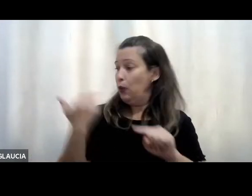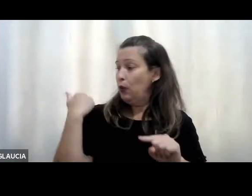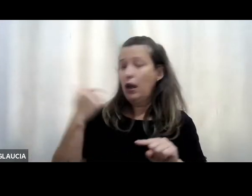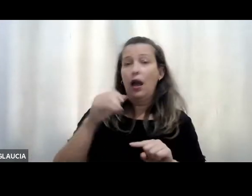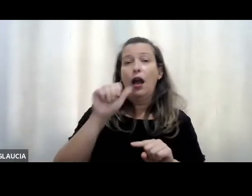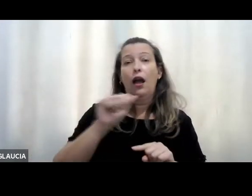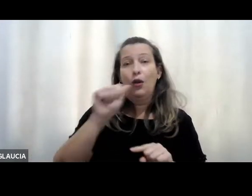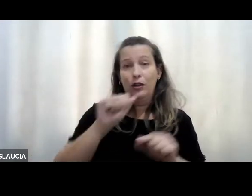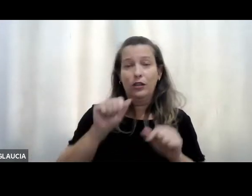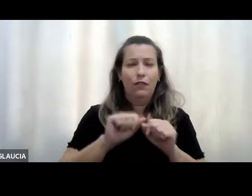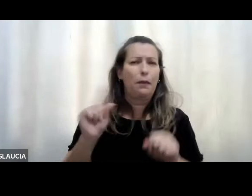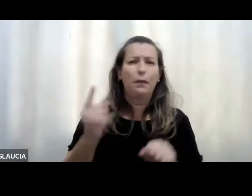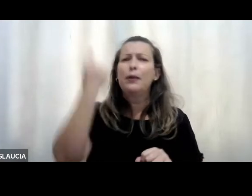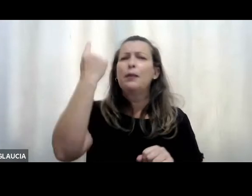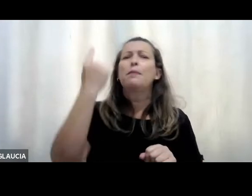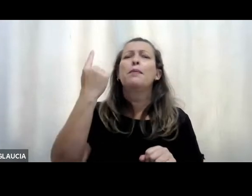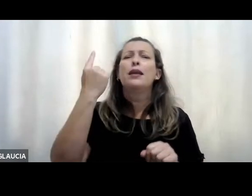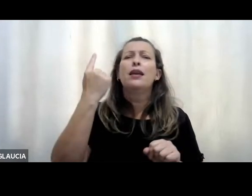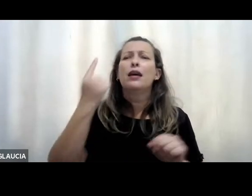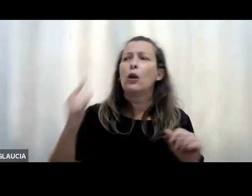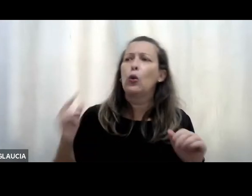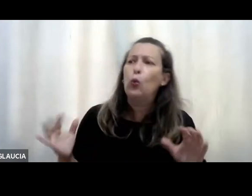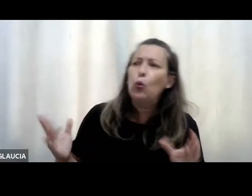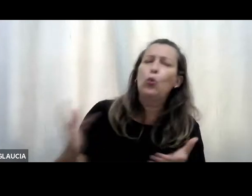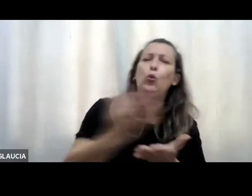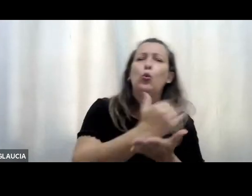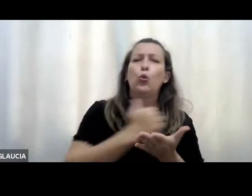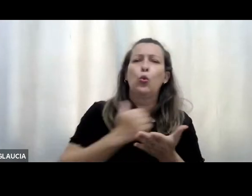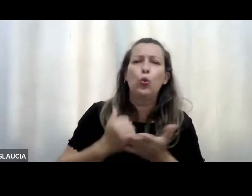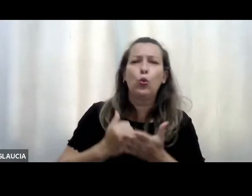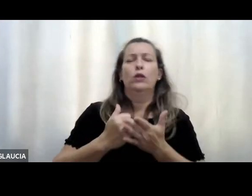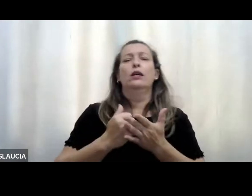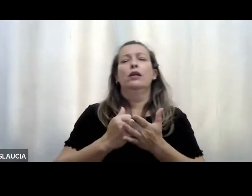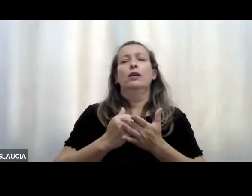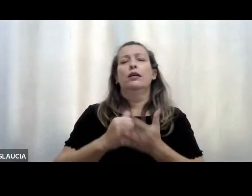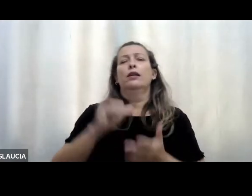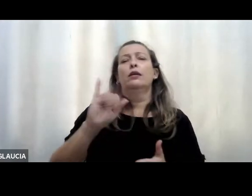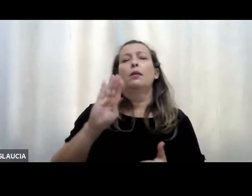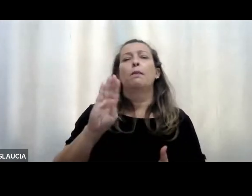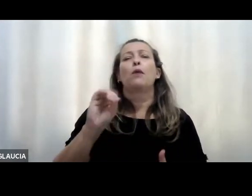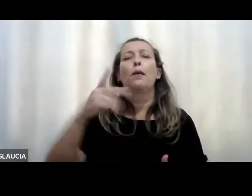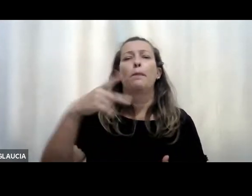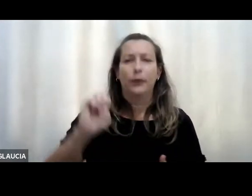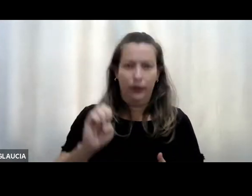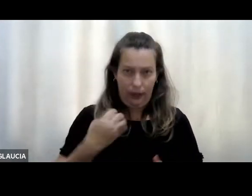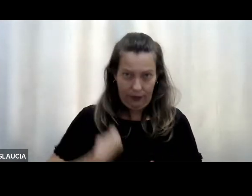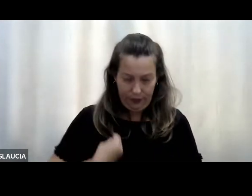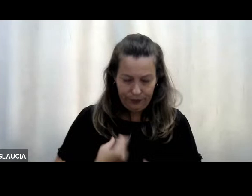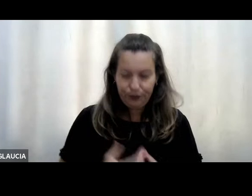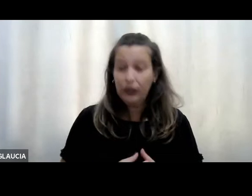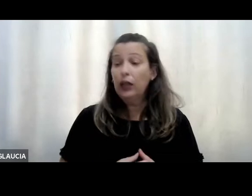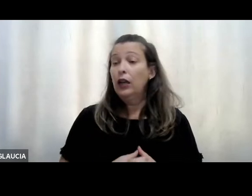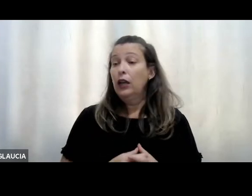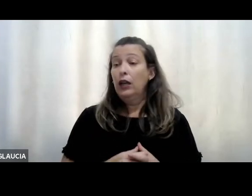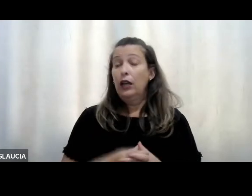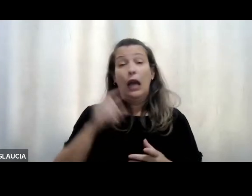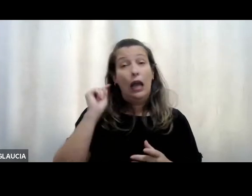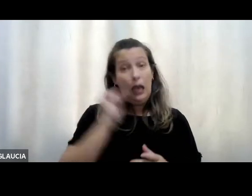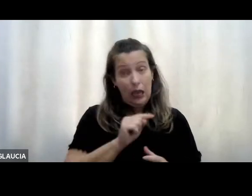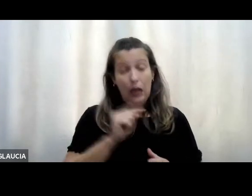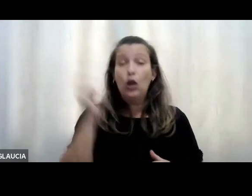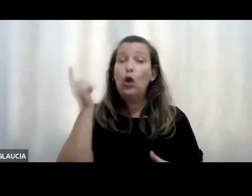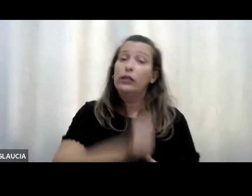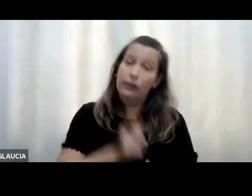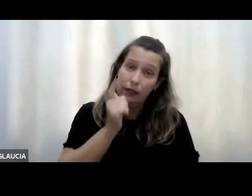BOPE da vida, né? A nossa presença na multiprogramação da TV Brasil, ela permitiu que a gente